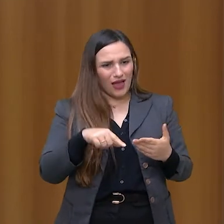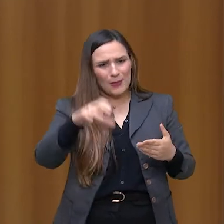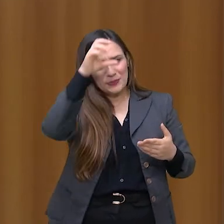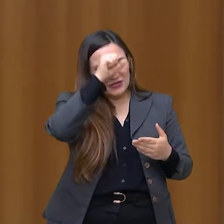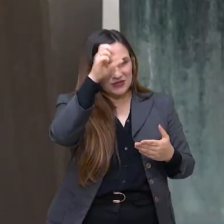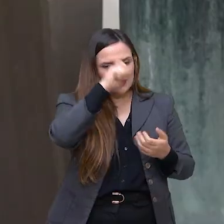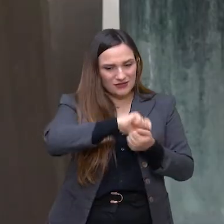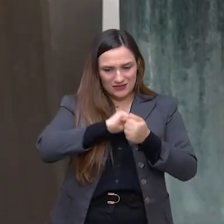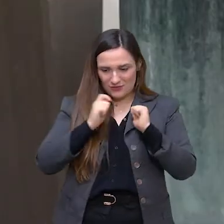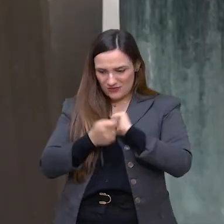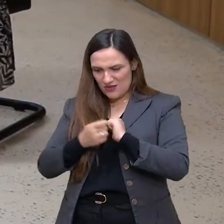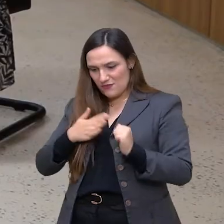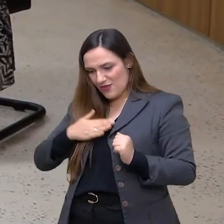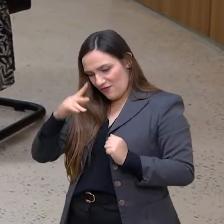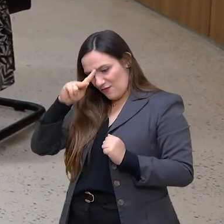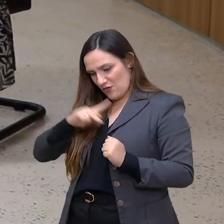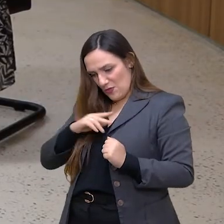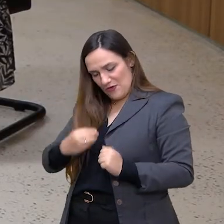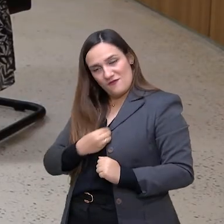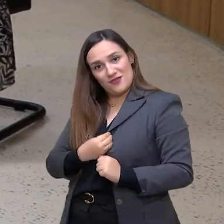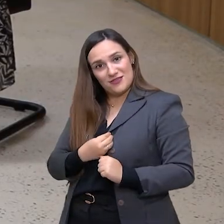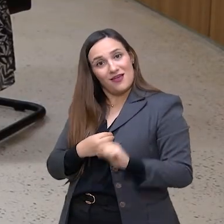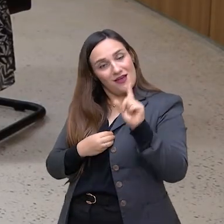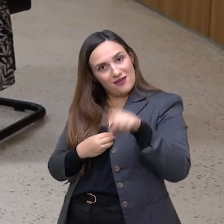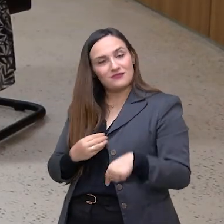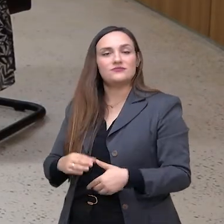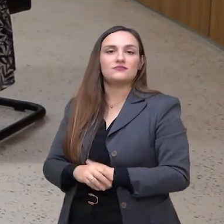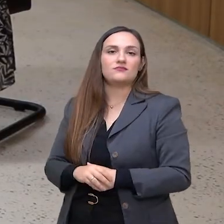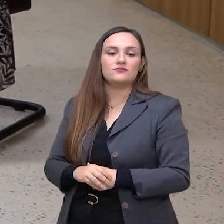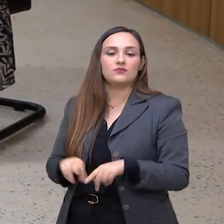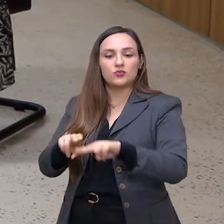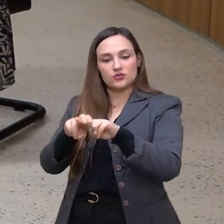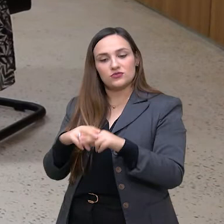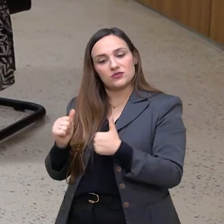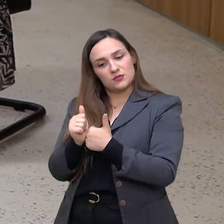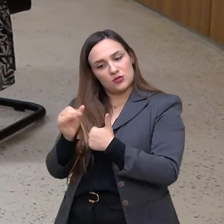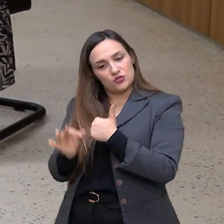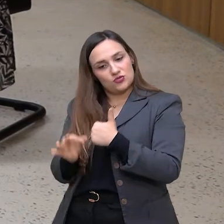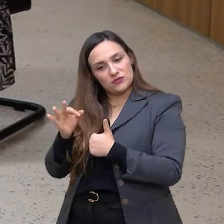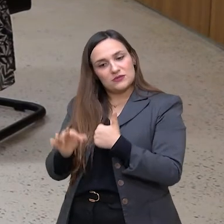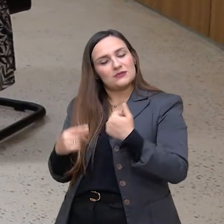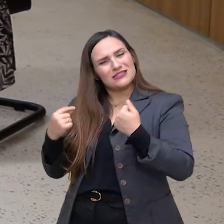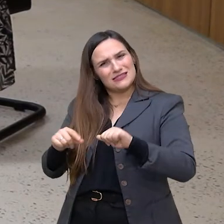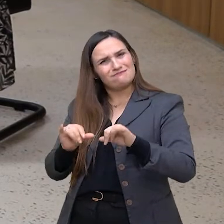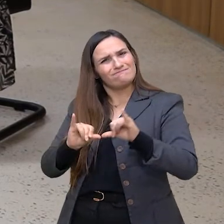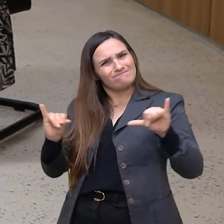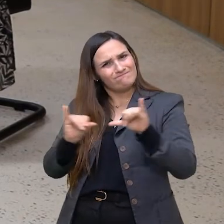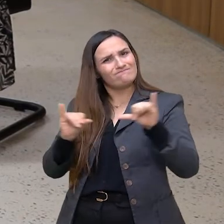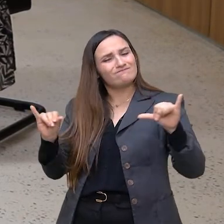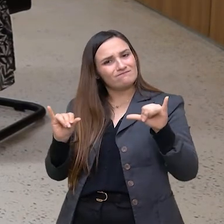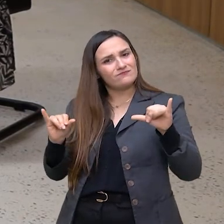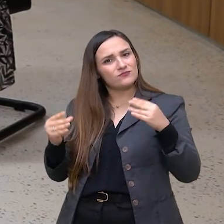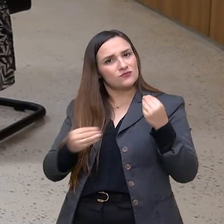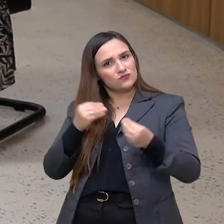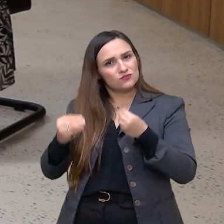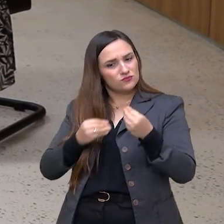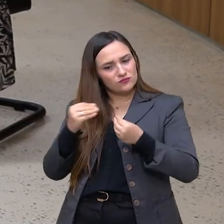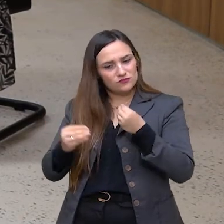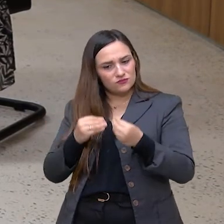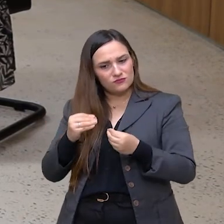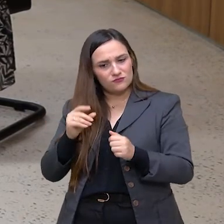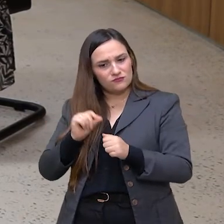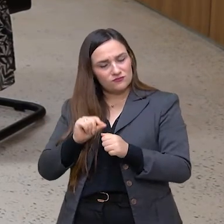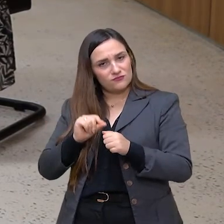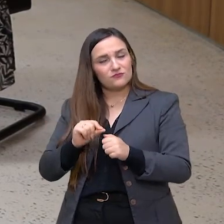pessoal. Então isso é importante, porque que o Tribunal de Justiça seja um grande disseminador da sustentabilidade,